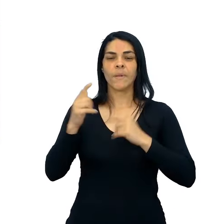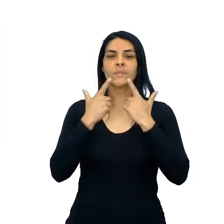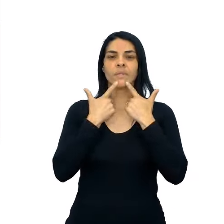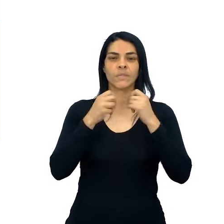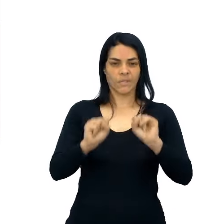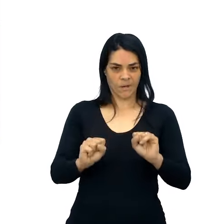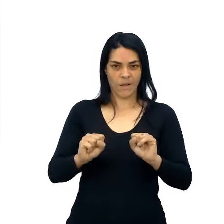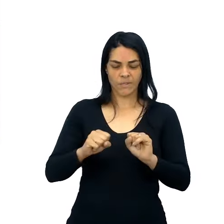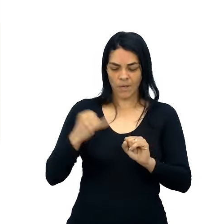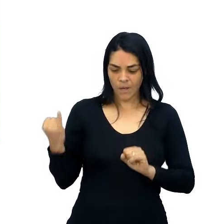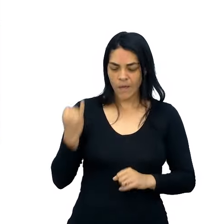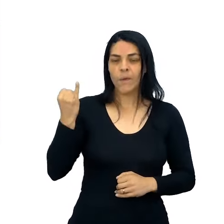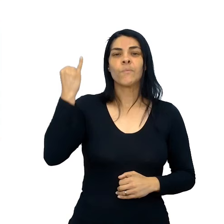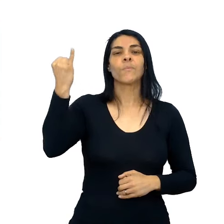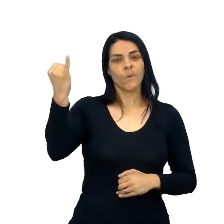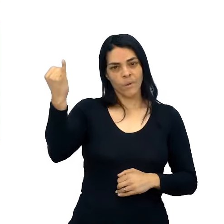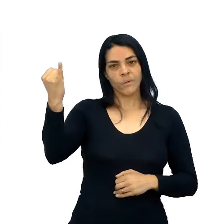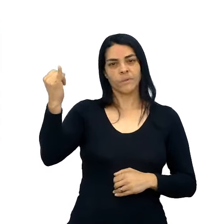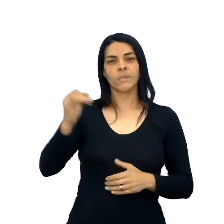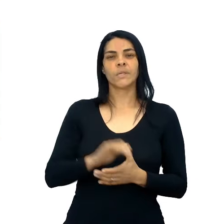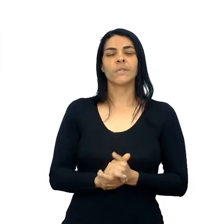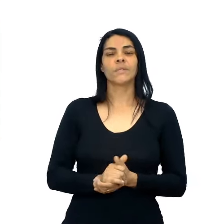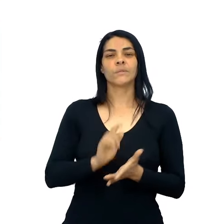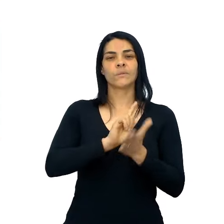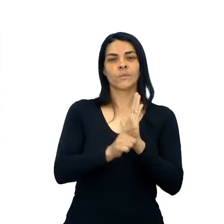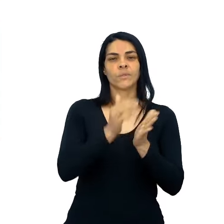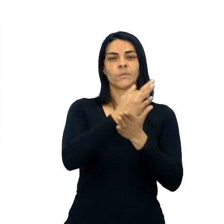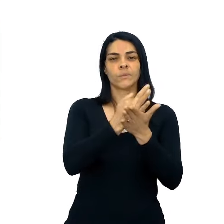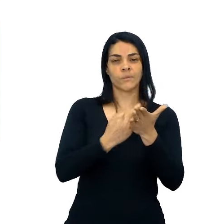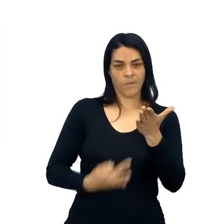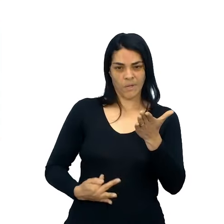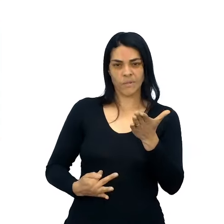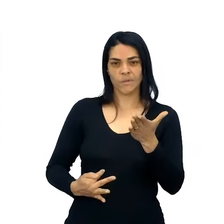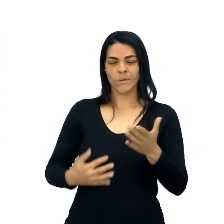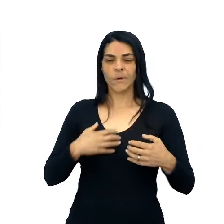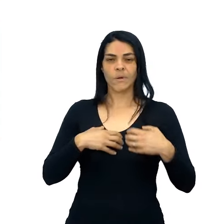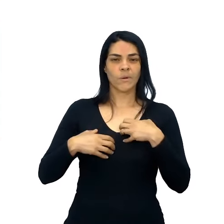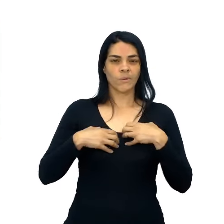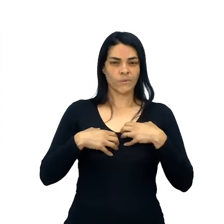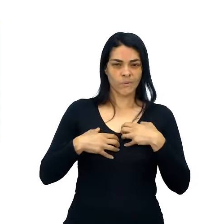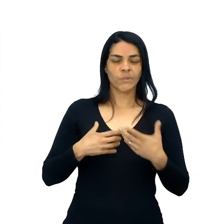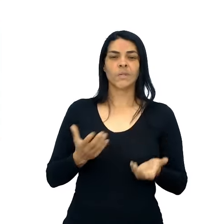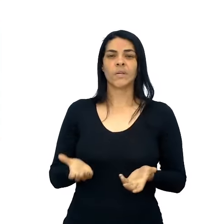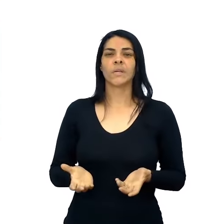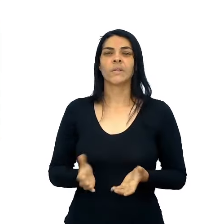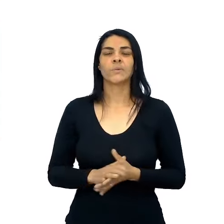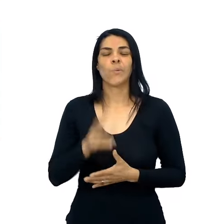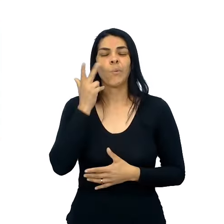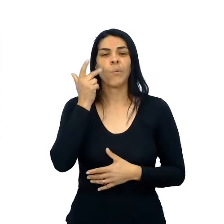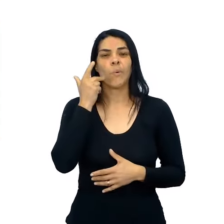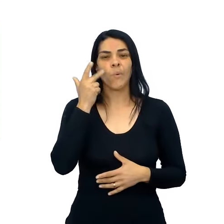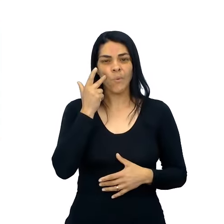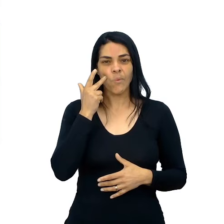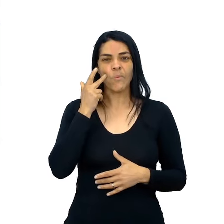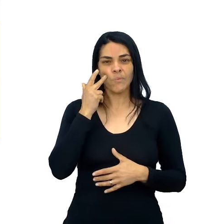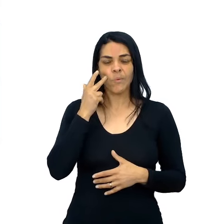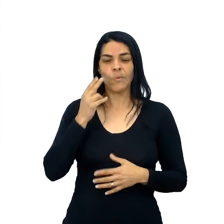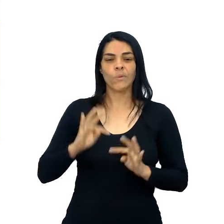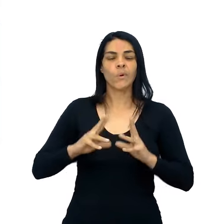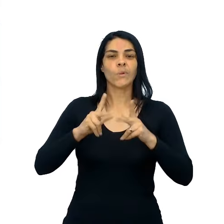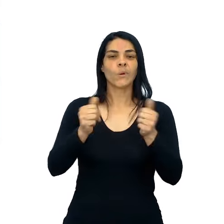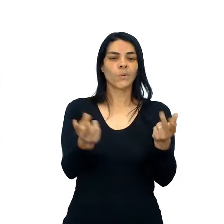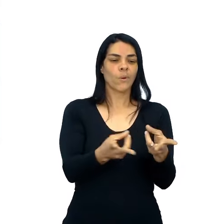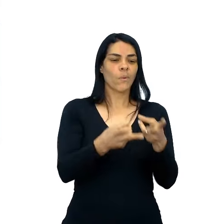fundamentais para que o ensino dos gêneros textuais, que são formas estáveis, não é, com traços comuns, sejam